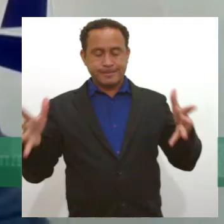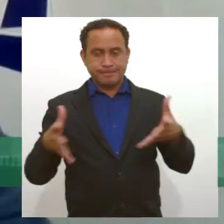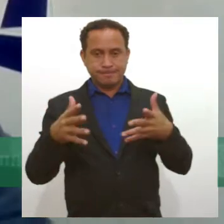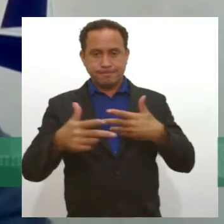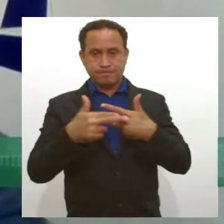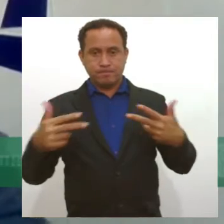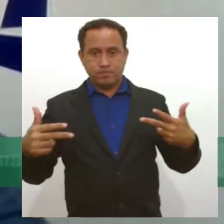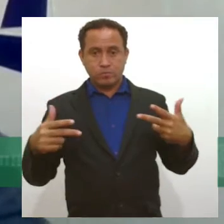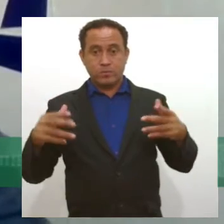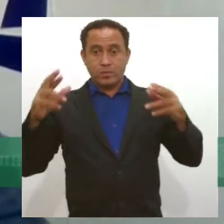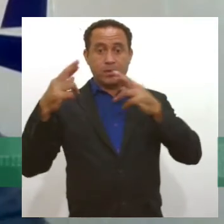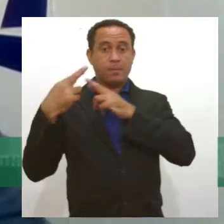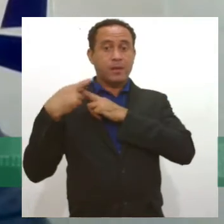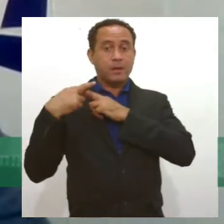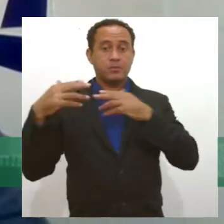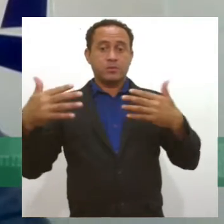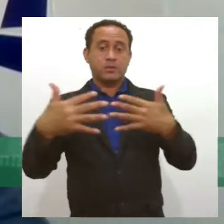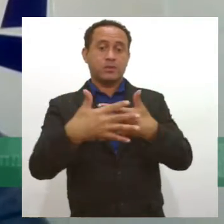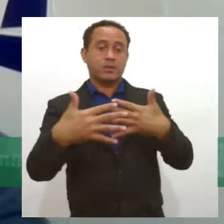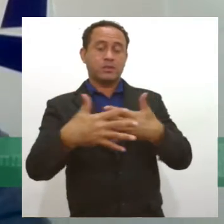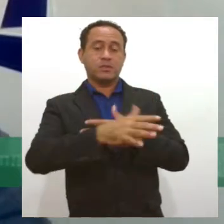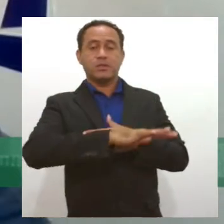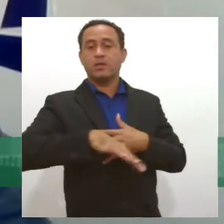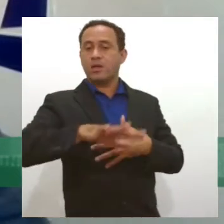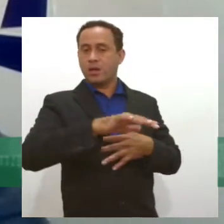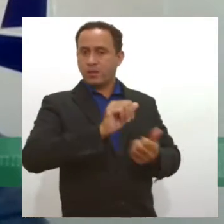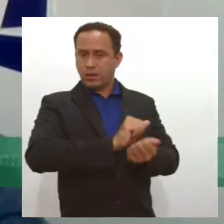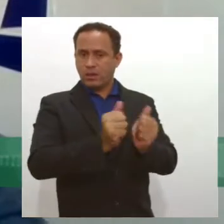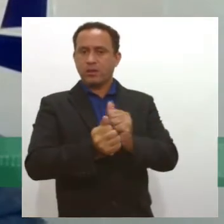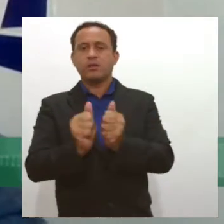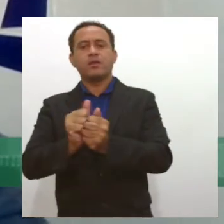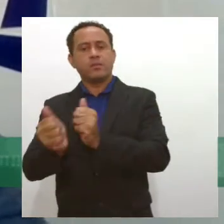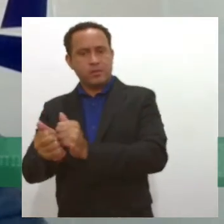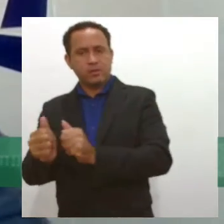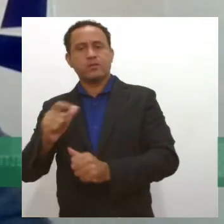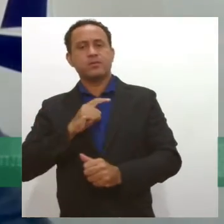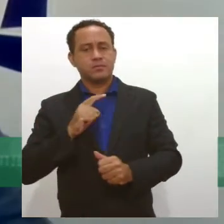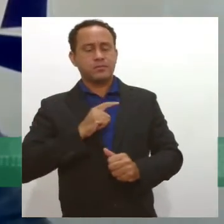pela competência da cidade, né? O que que isso deveria ser feito, um